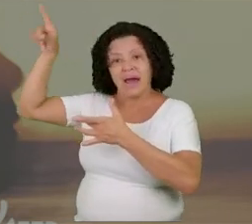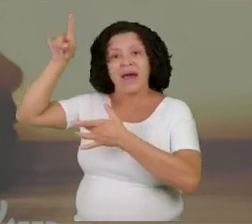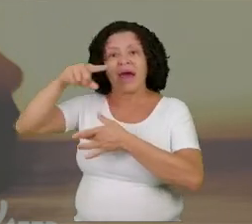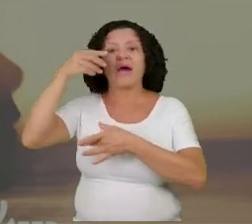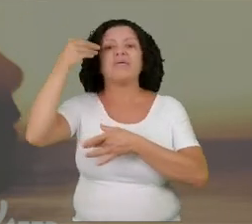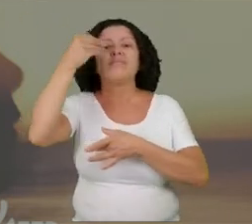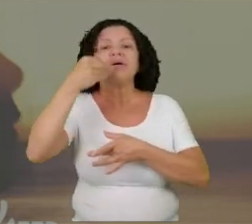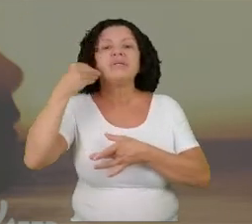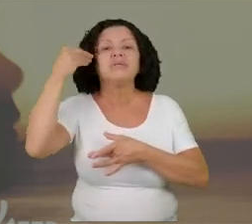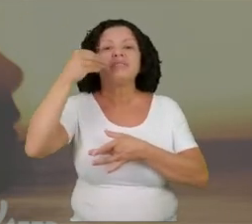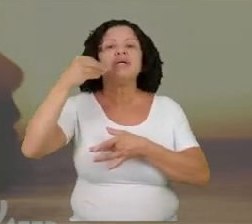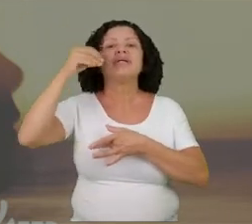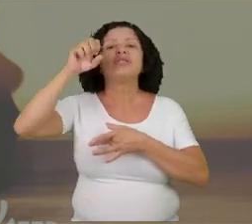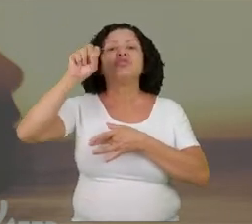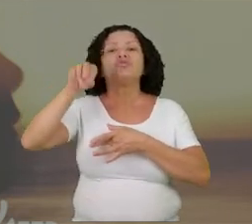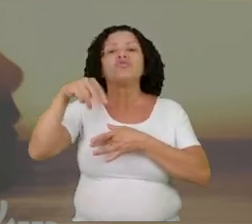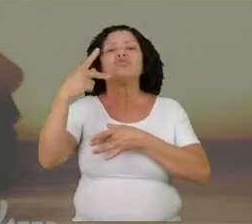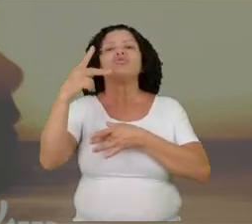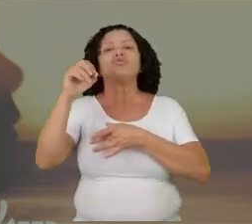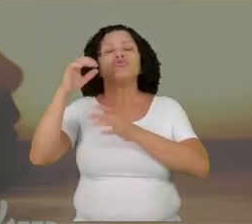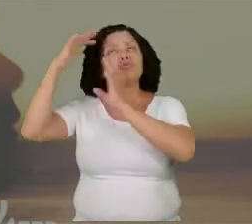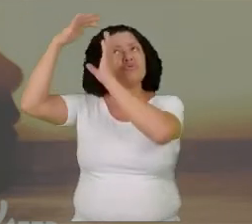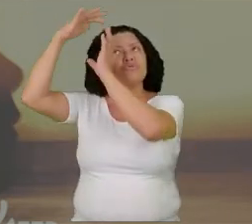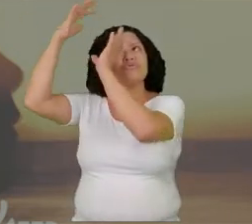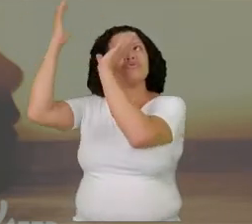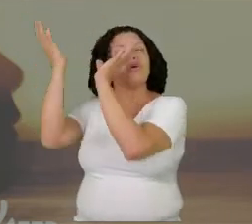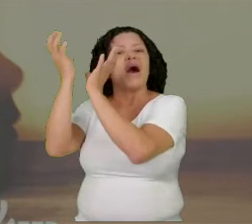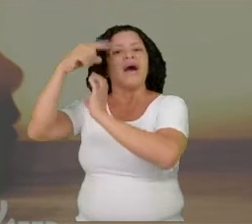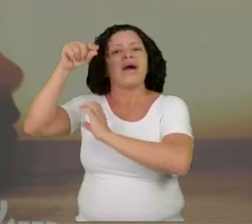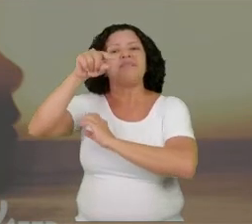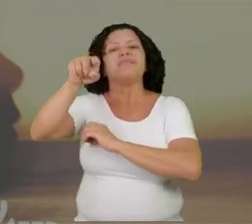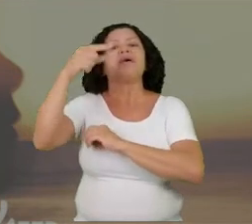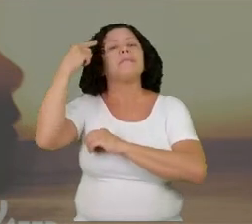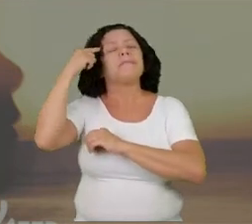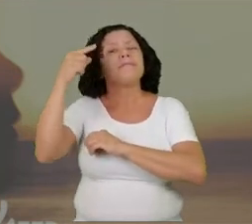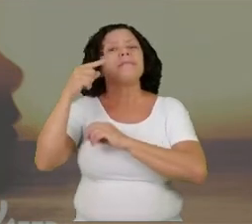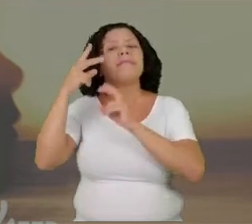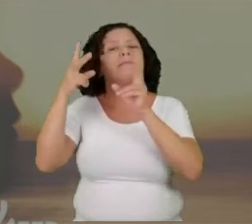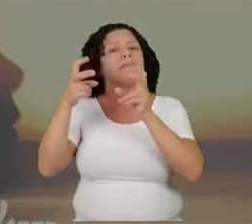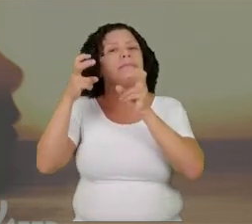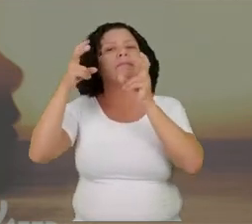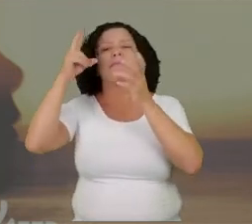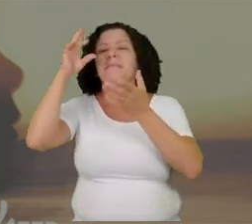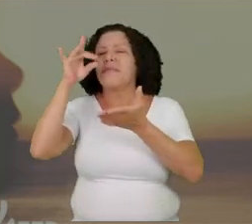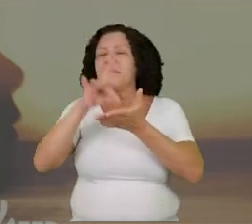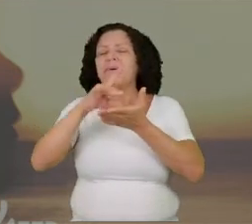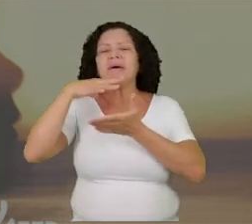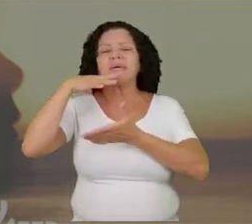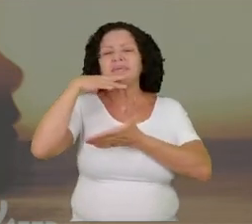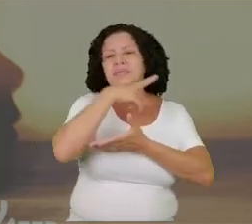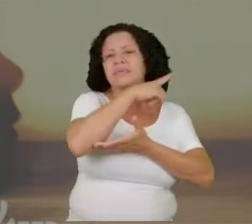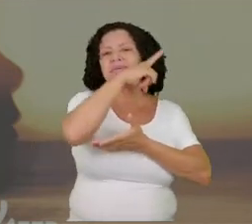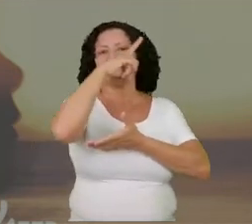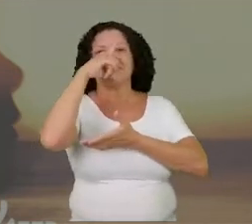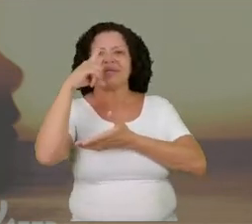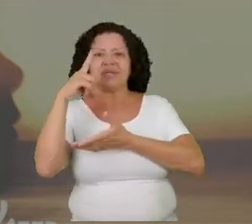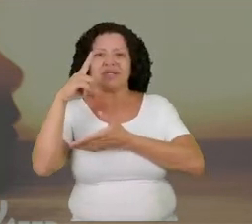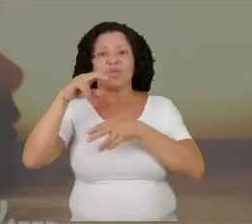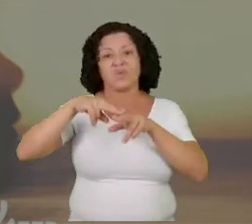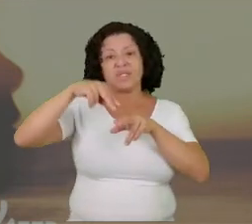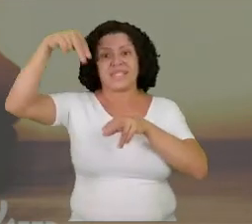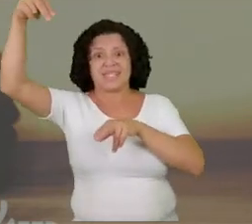essa experiência do sonho, ela talvez seja a mais perceptível para nós do que venha a ser